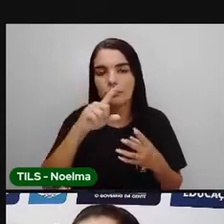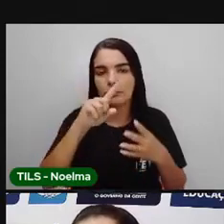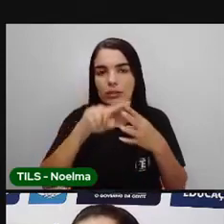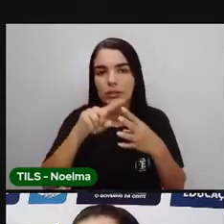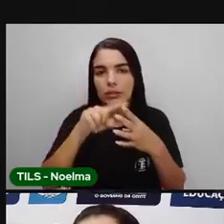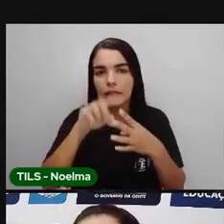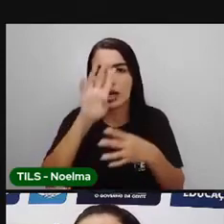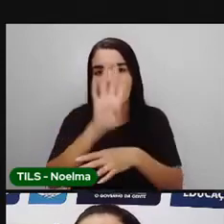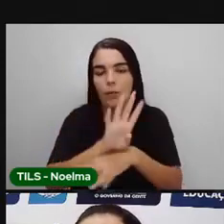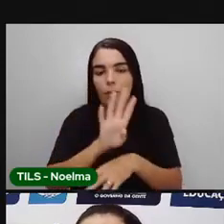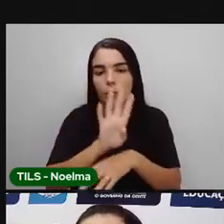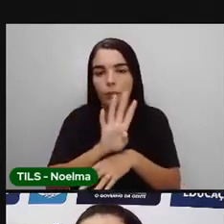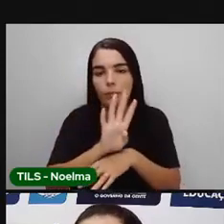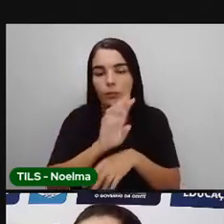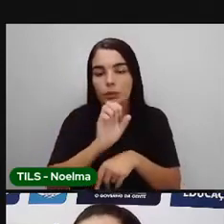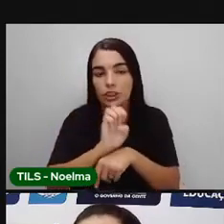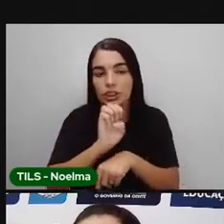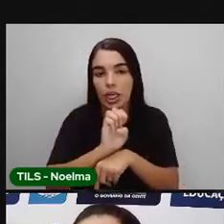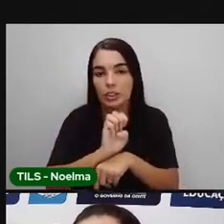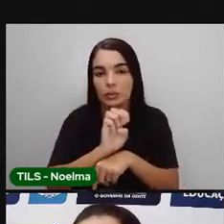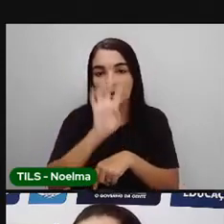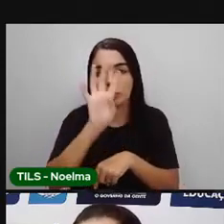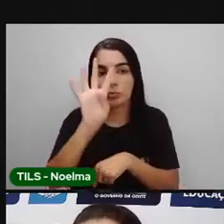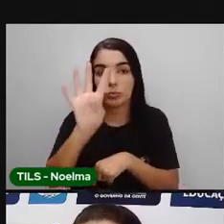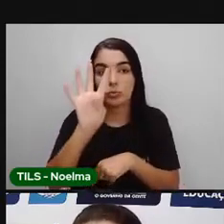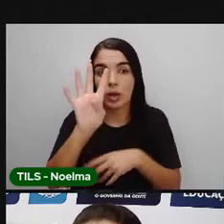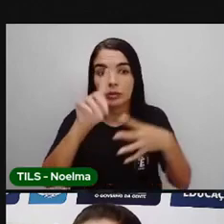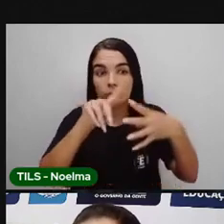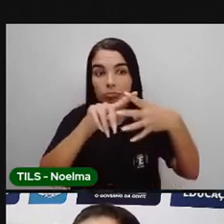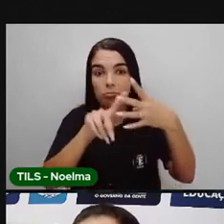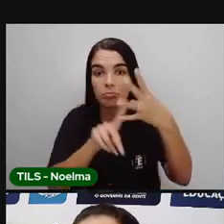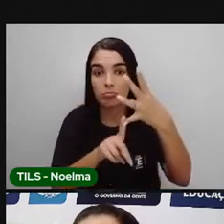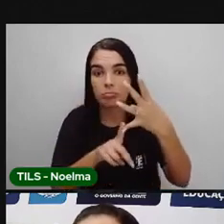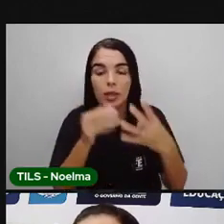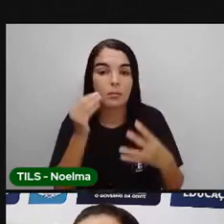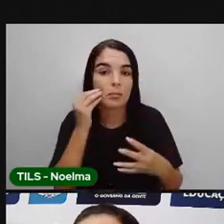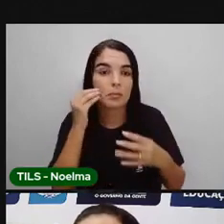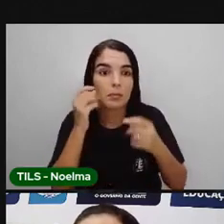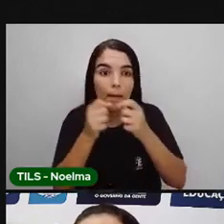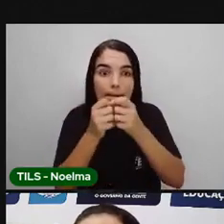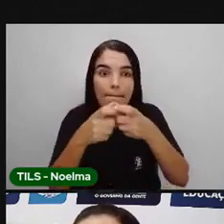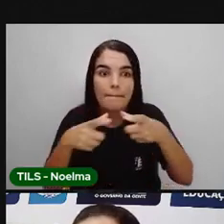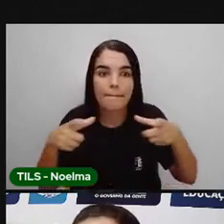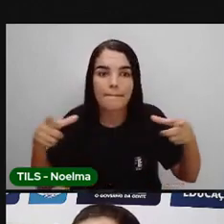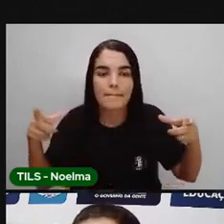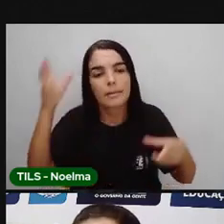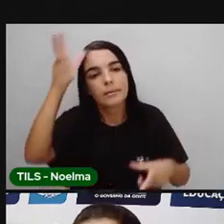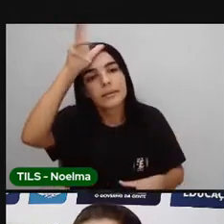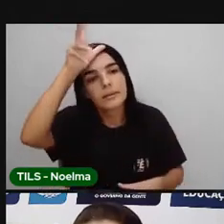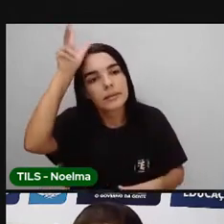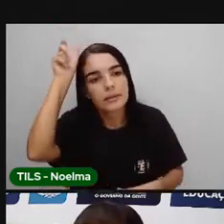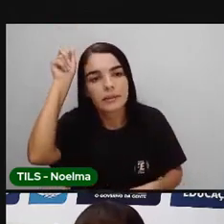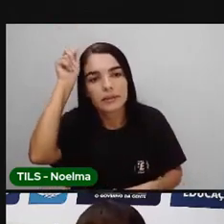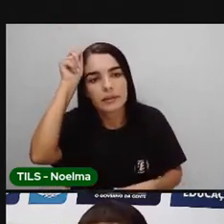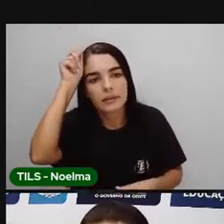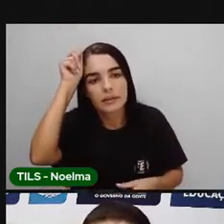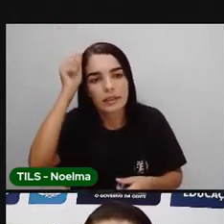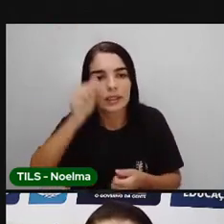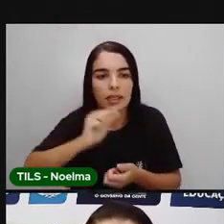4.995 quilômetros quadrados. Os quatro maiores estados em relação ao